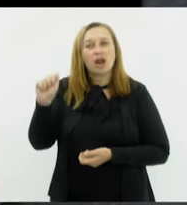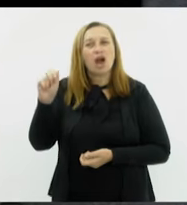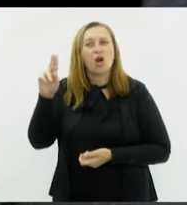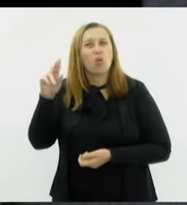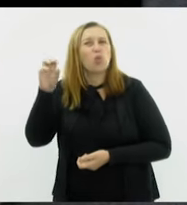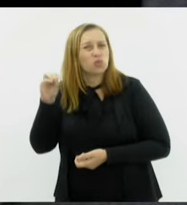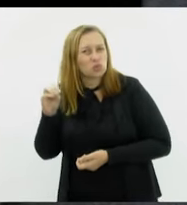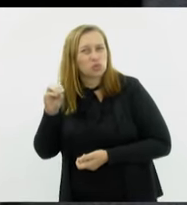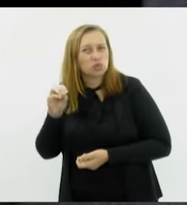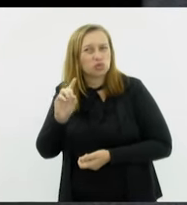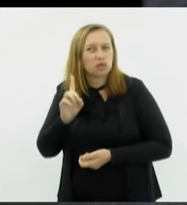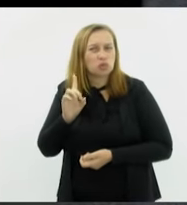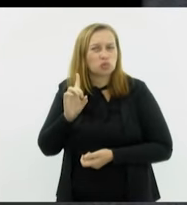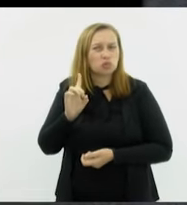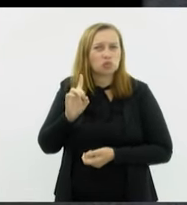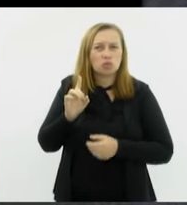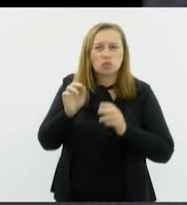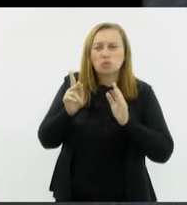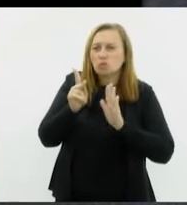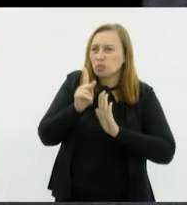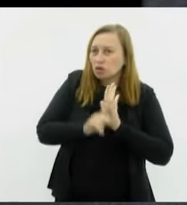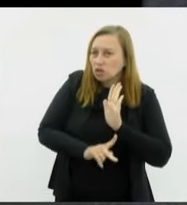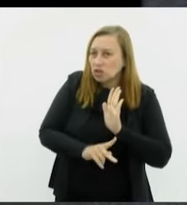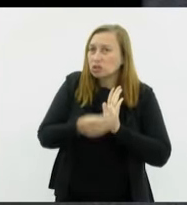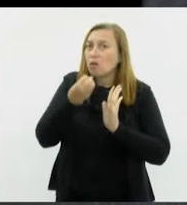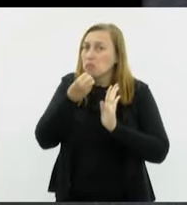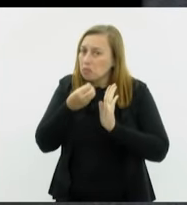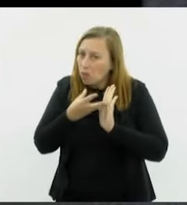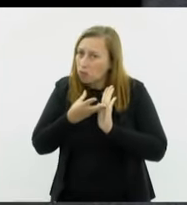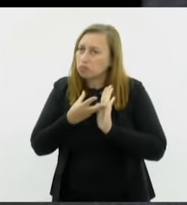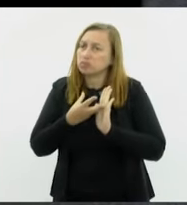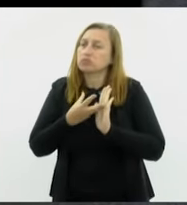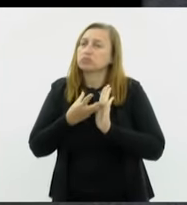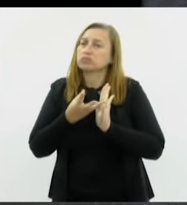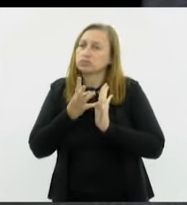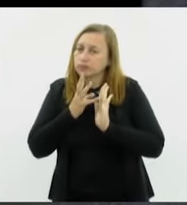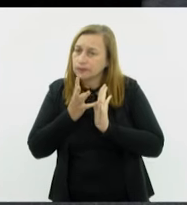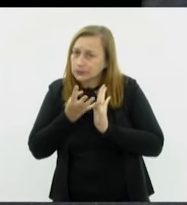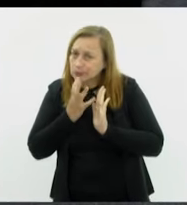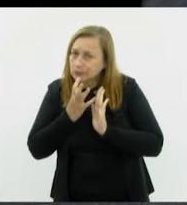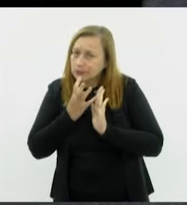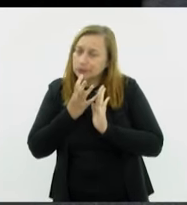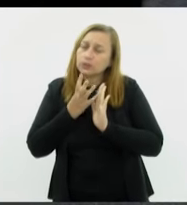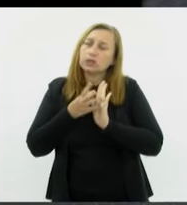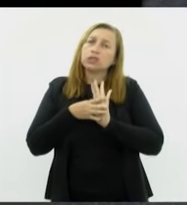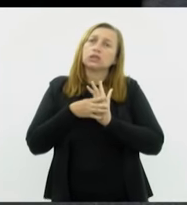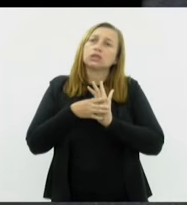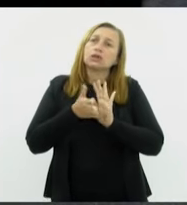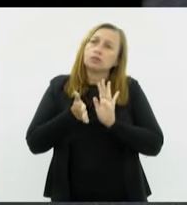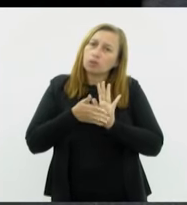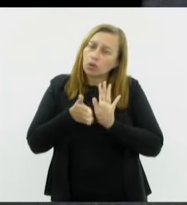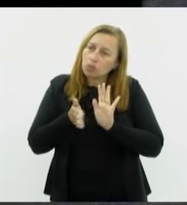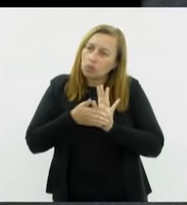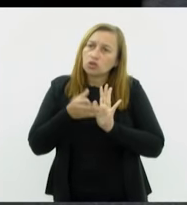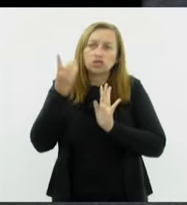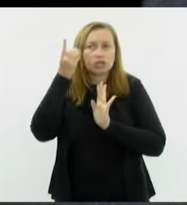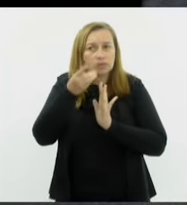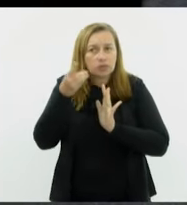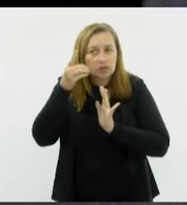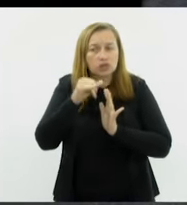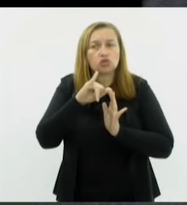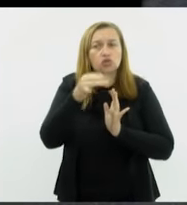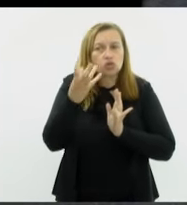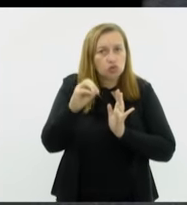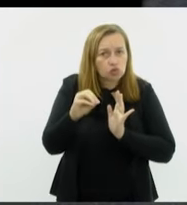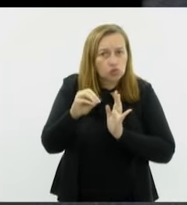exatamente sobre este projeto, que é um bom projeto, reconhecendo a proposição do deputado Júlio, que é um